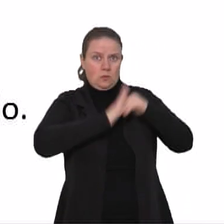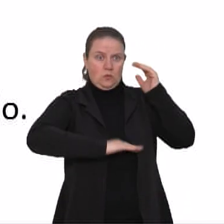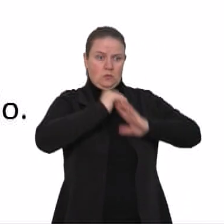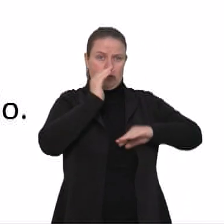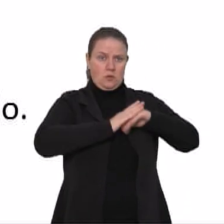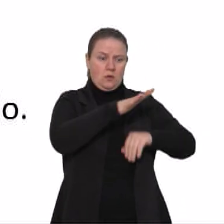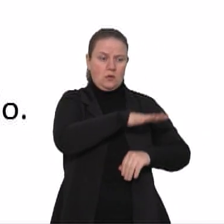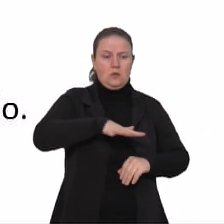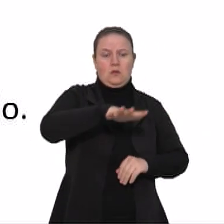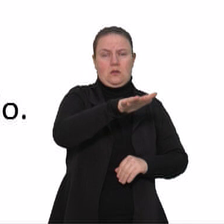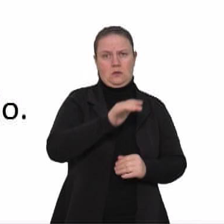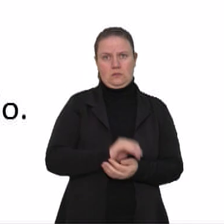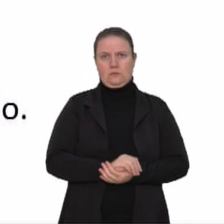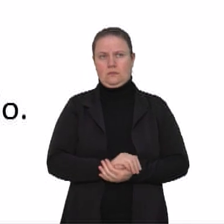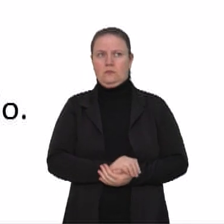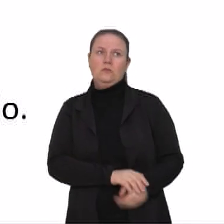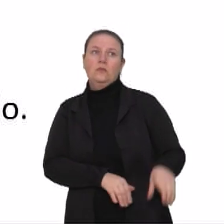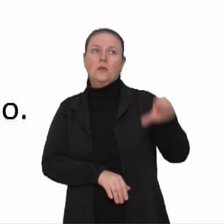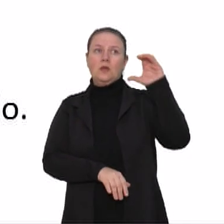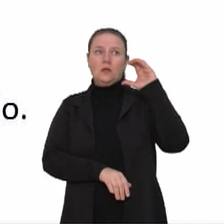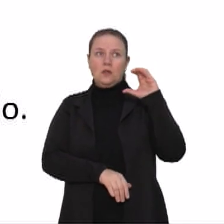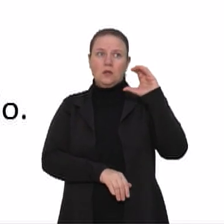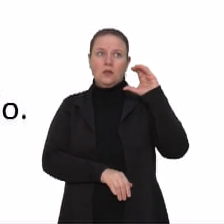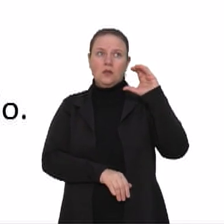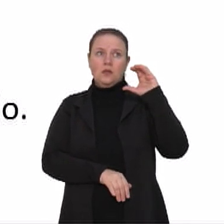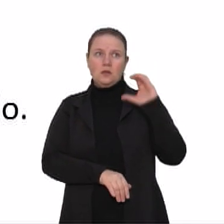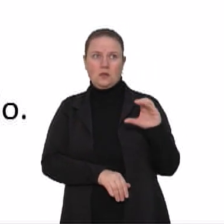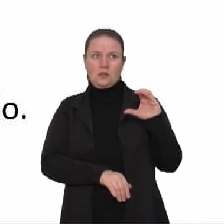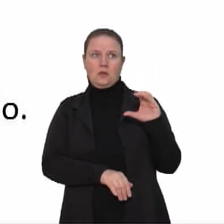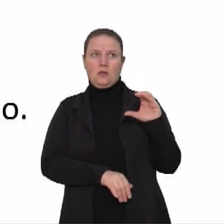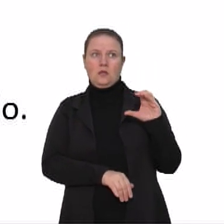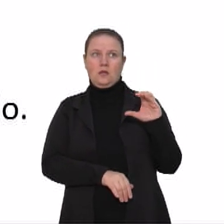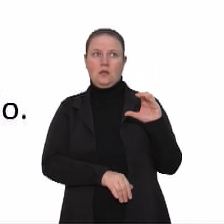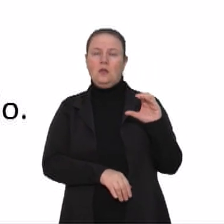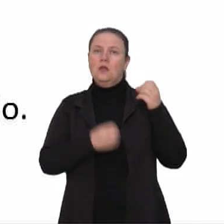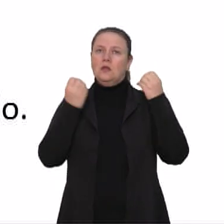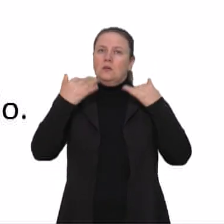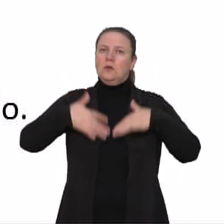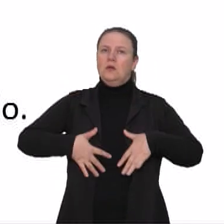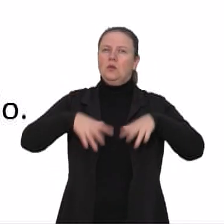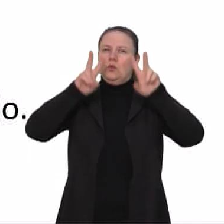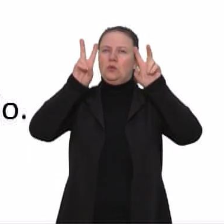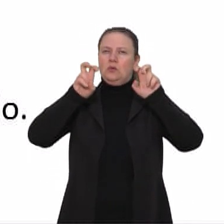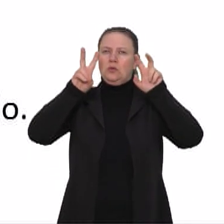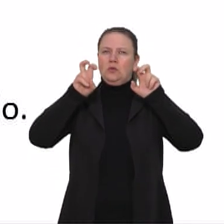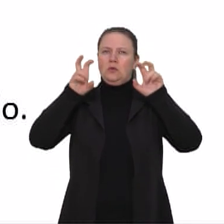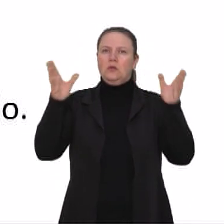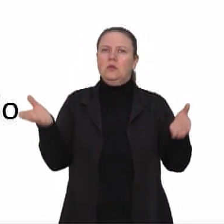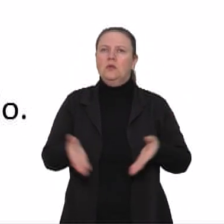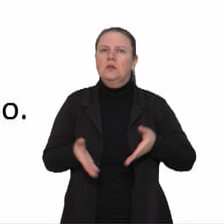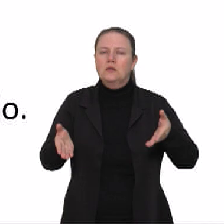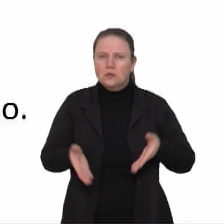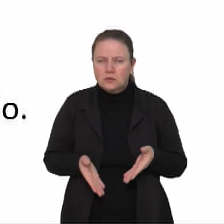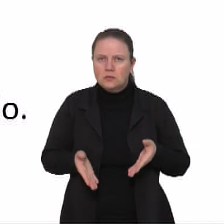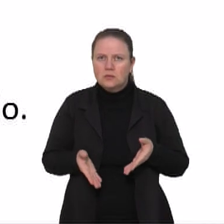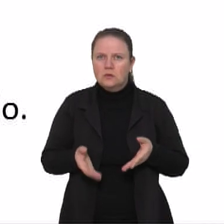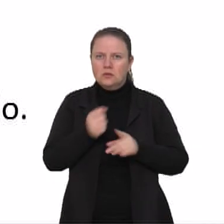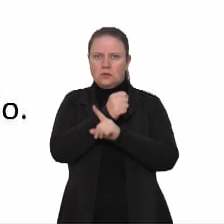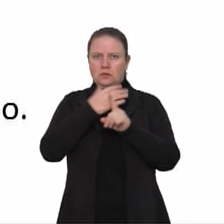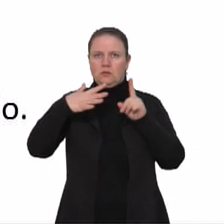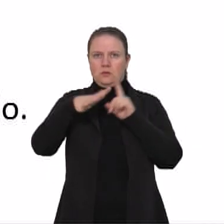especialistas? Ou escrever sobre um assunto atual de relevância para a sociedade? Acabei de dar a dica,